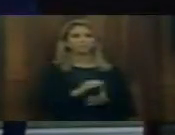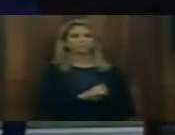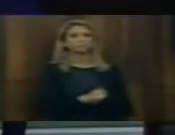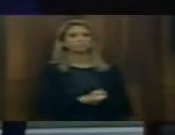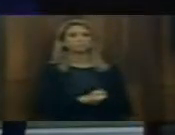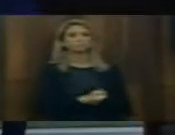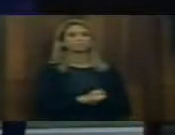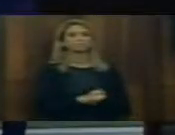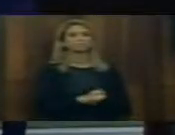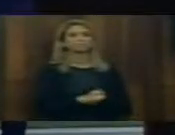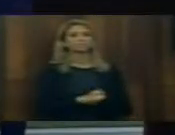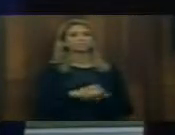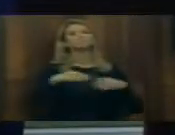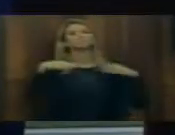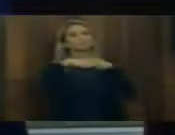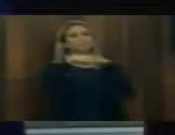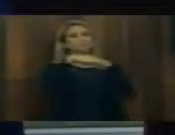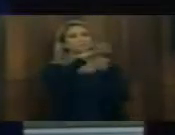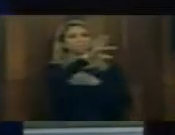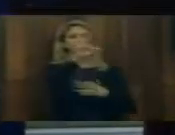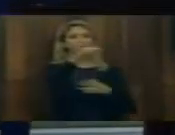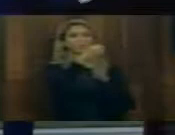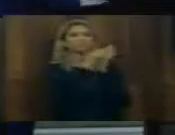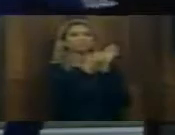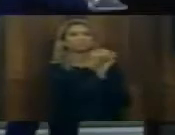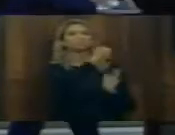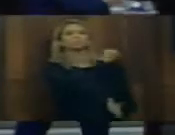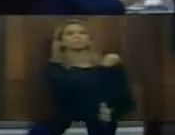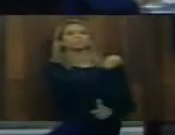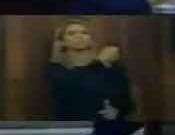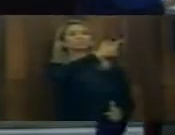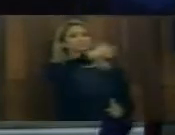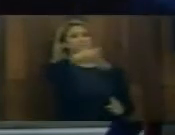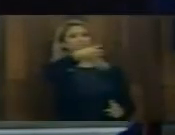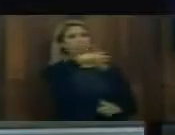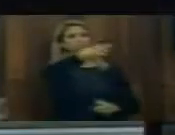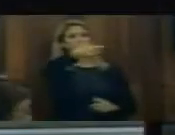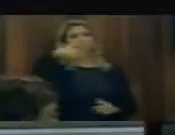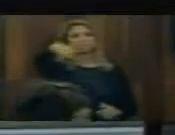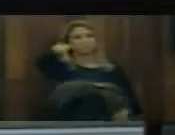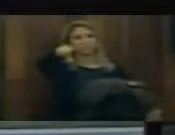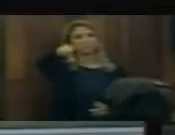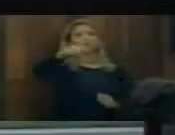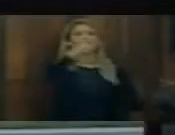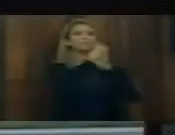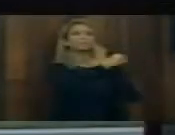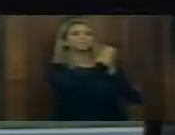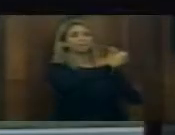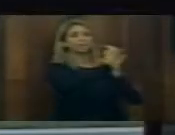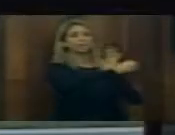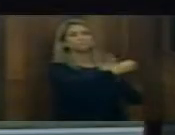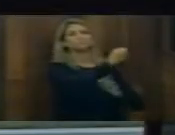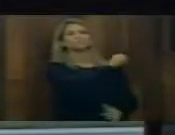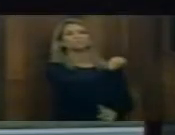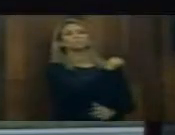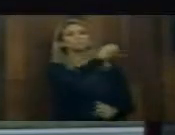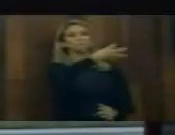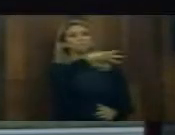No âmbito do município de Cabo Frio, ofício número 223-2019, mensagem executiva número